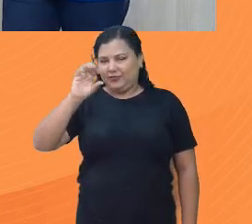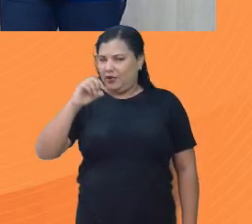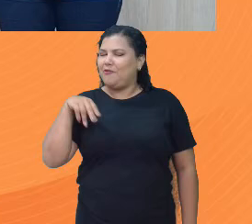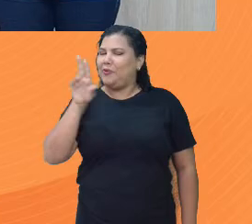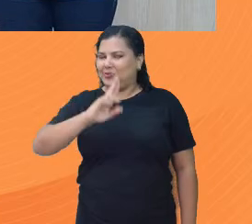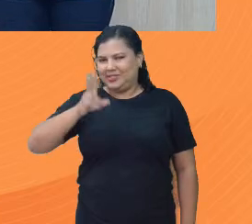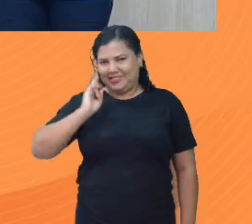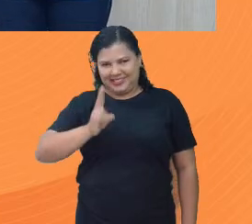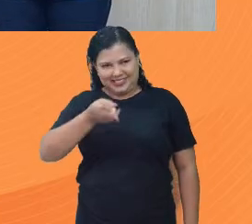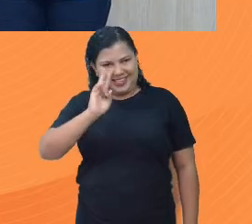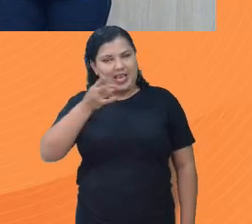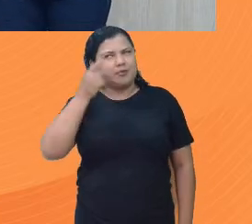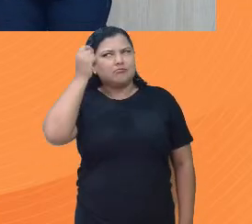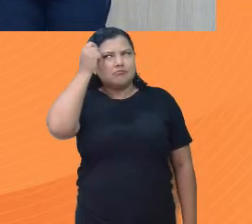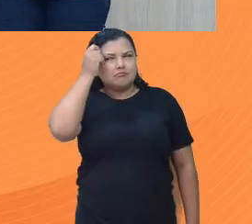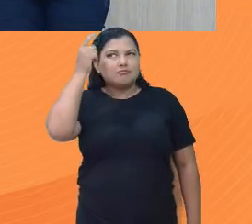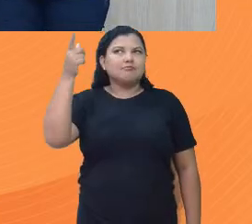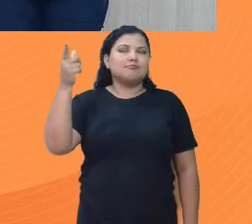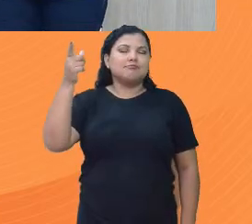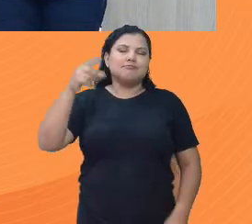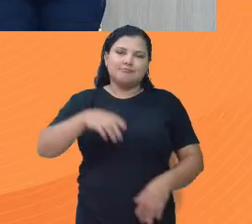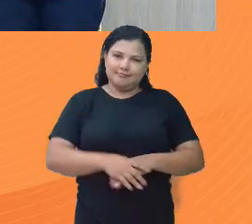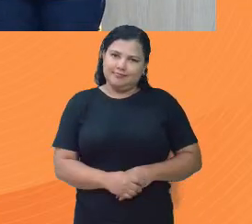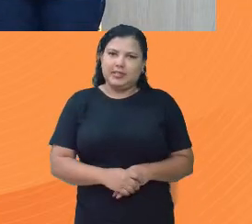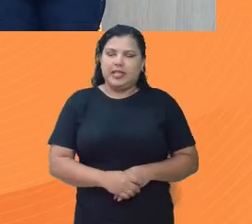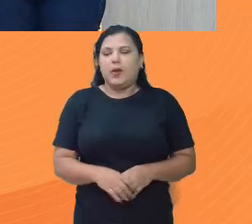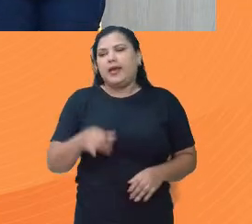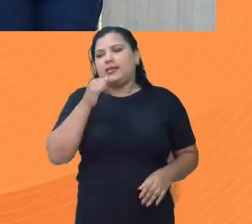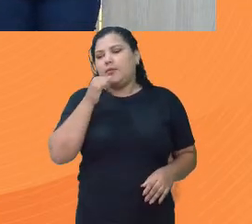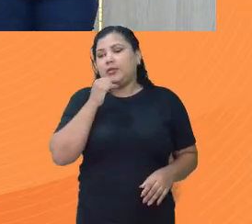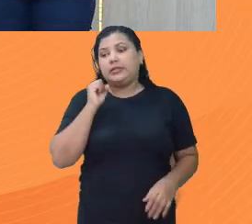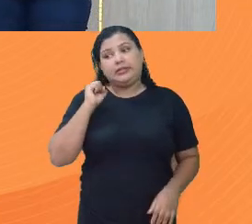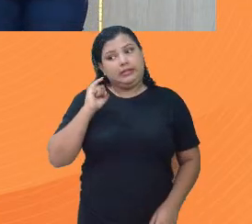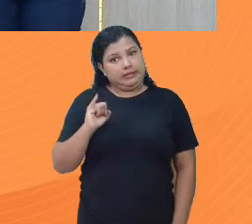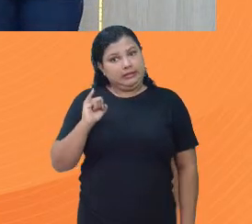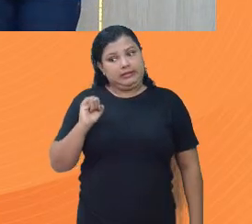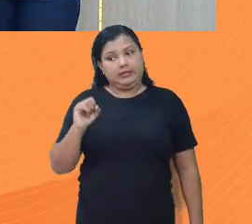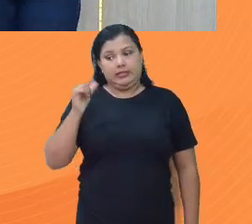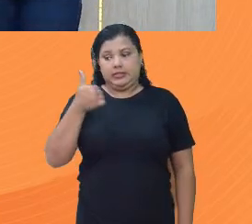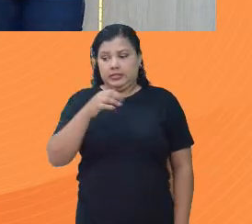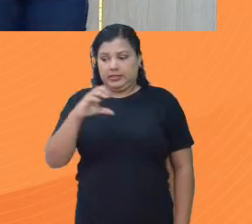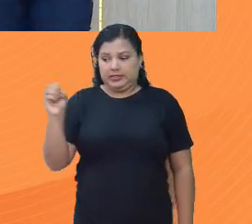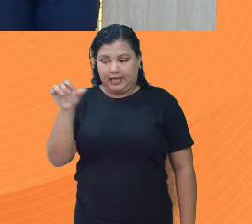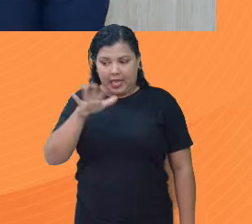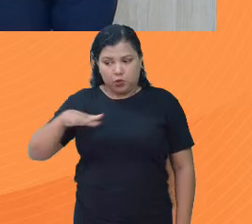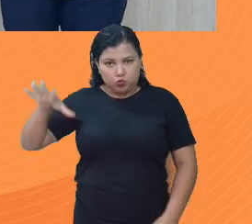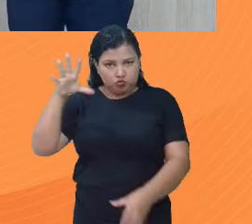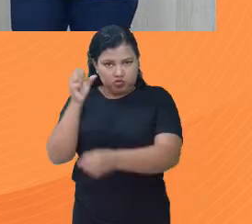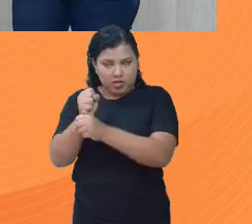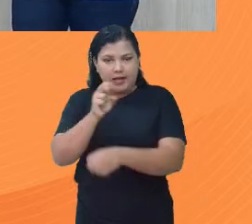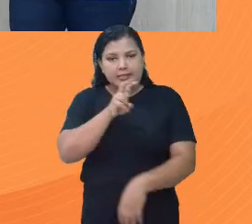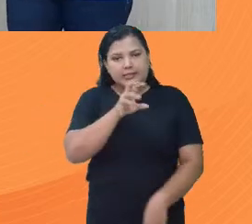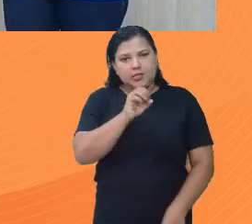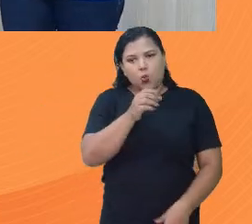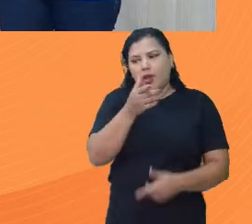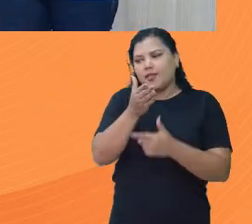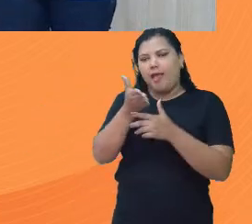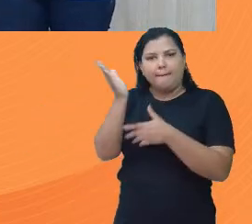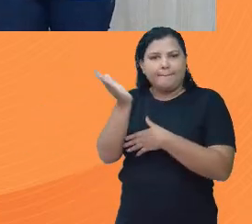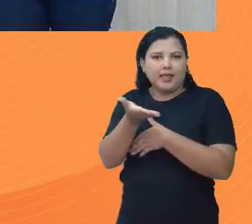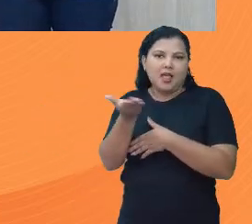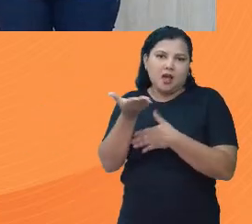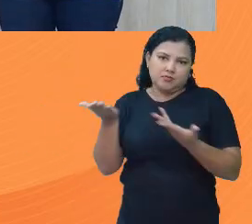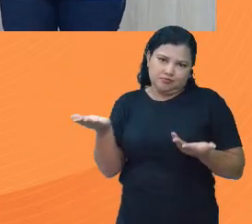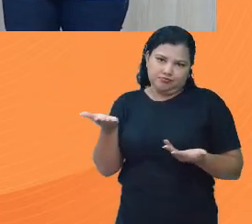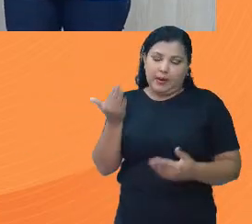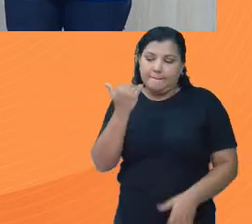muito intuitiva, não é? E o que é isso, professora? Se eu tenho que o 100 vai ser o total, 50 é metade de 100.